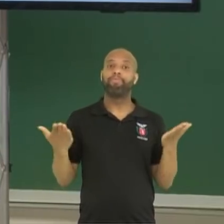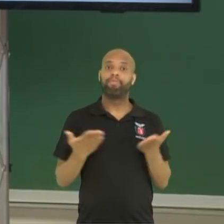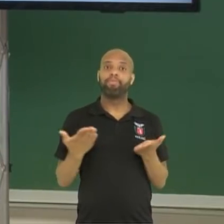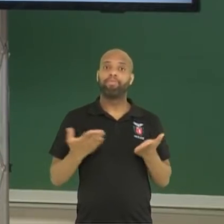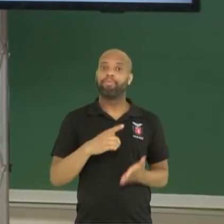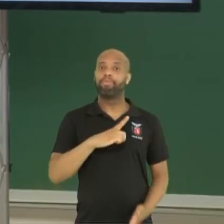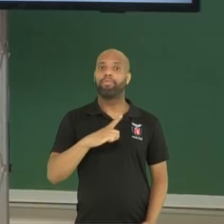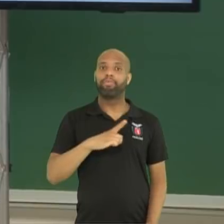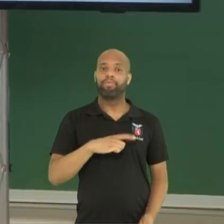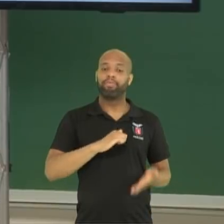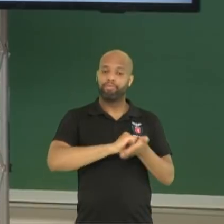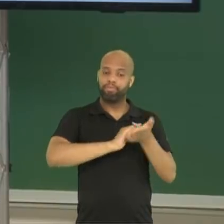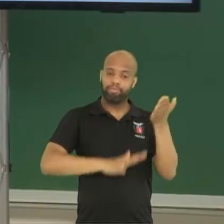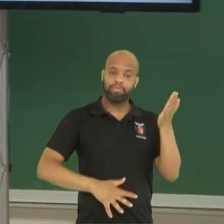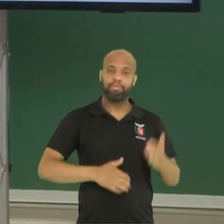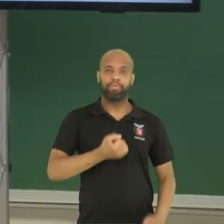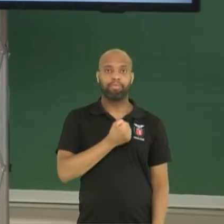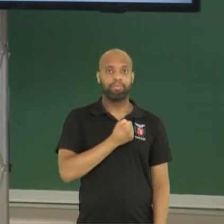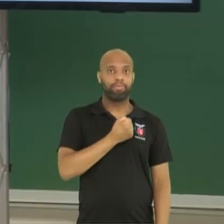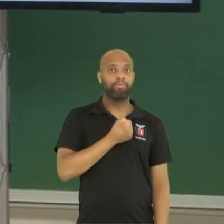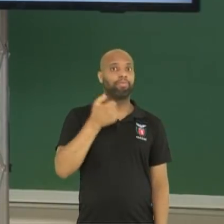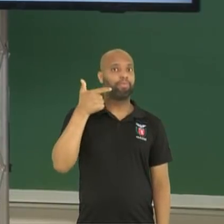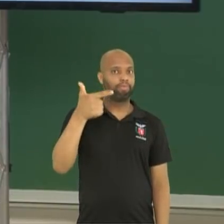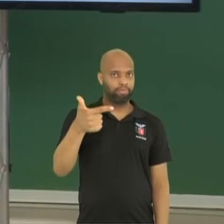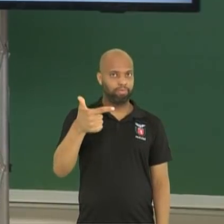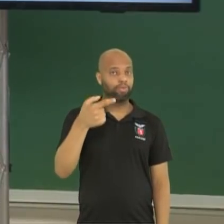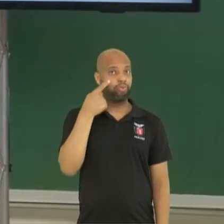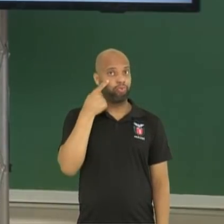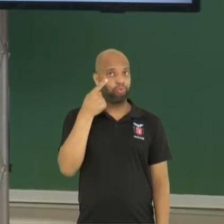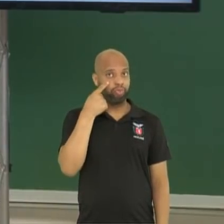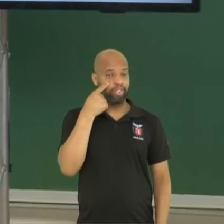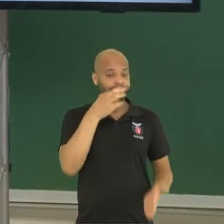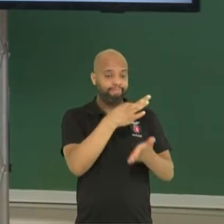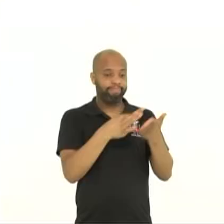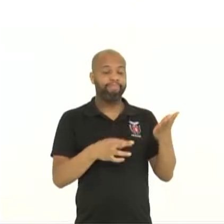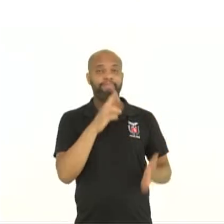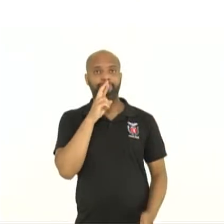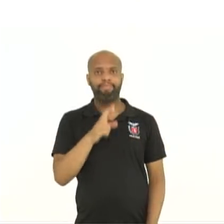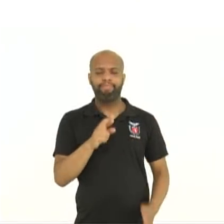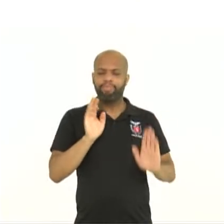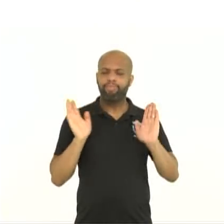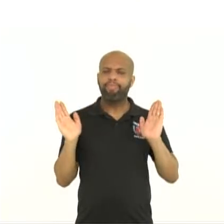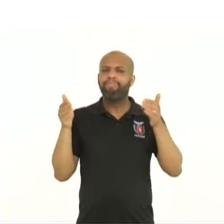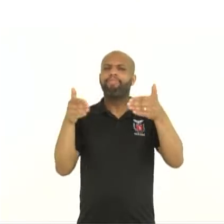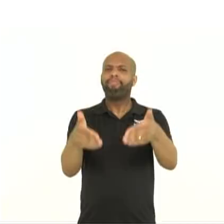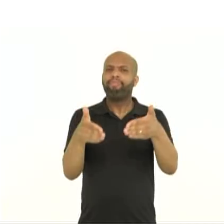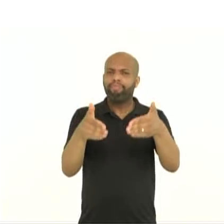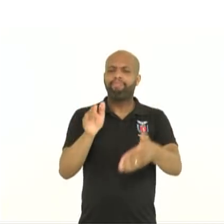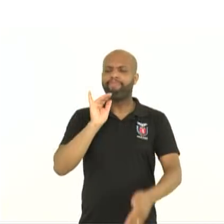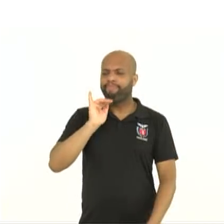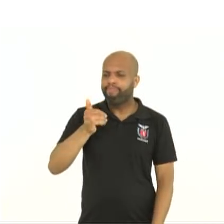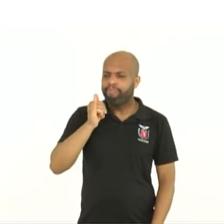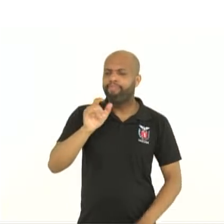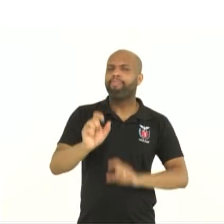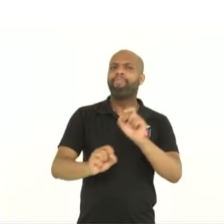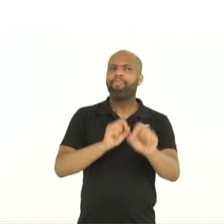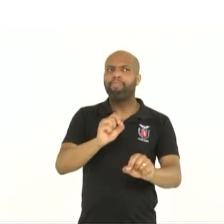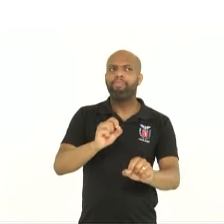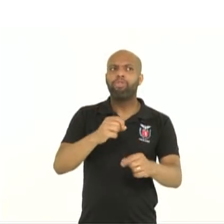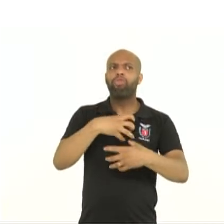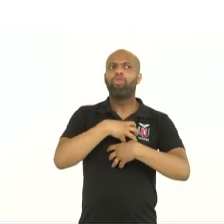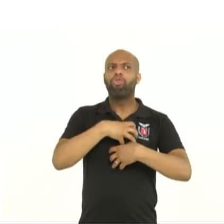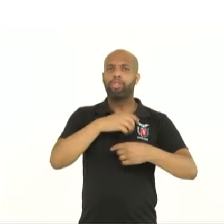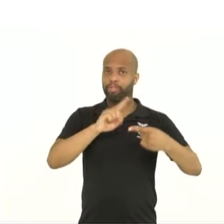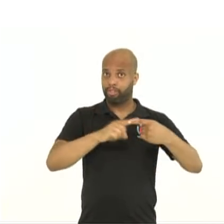Agora a nossa segunda atividade. Observe aqui o trecho e responda aqui para mim. O foco narrativo do conto, ele apresenta-se